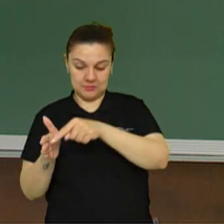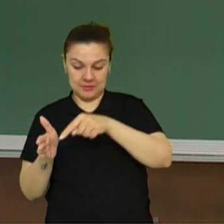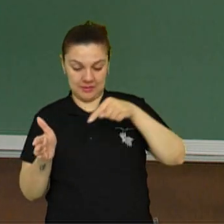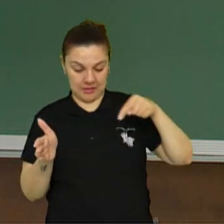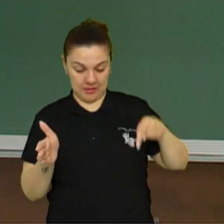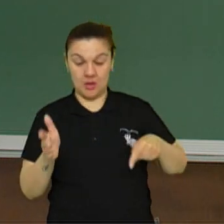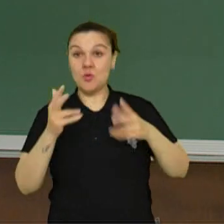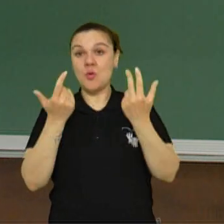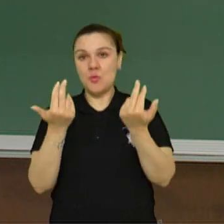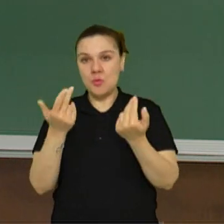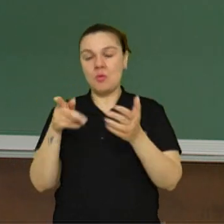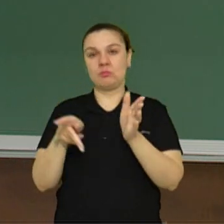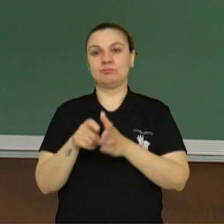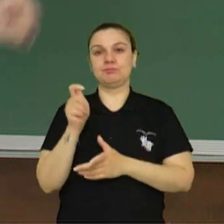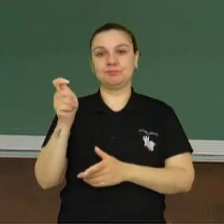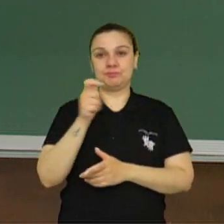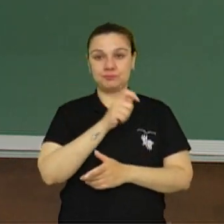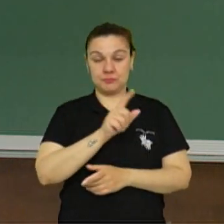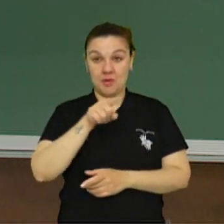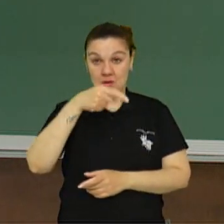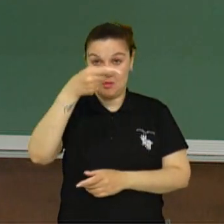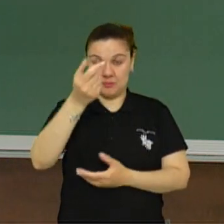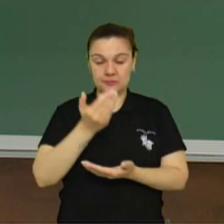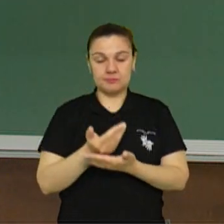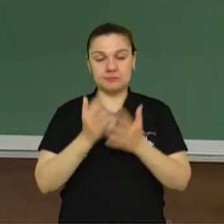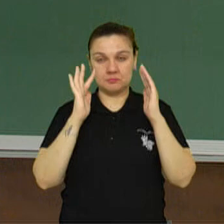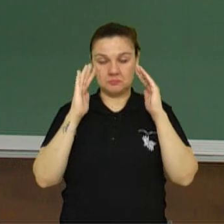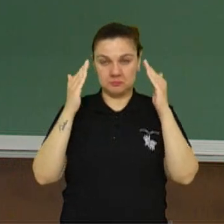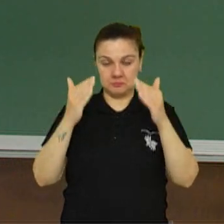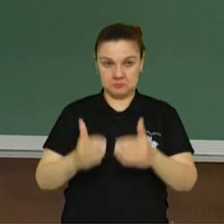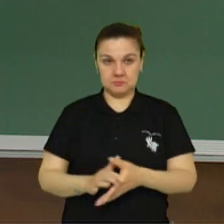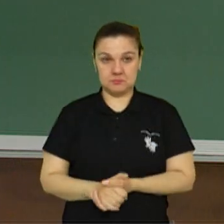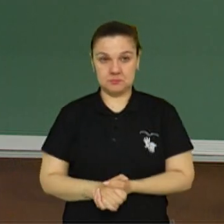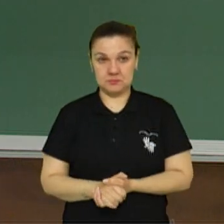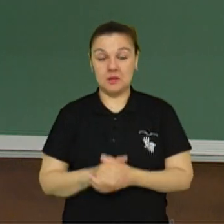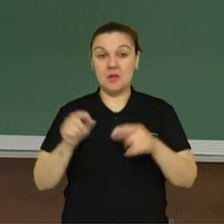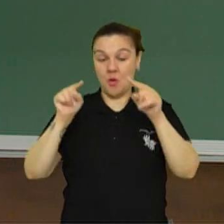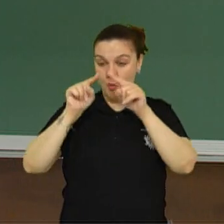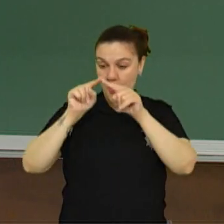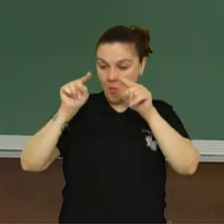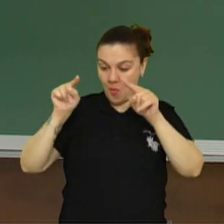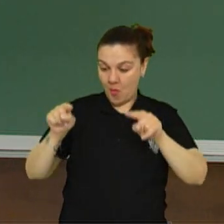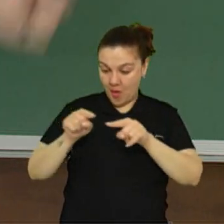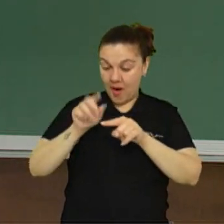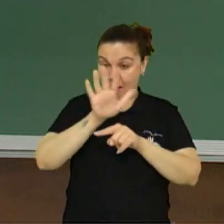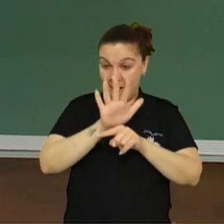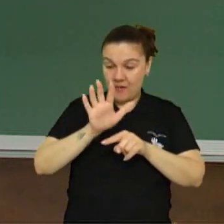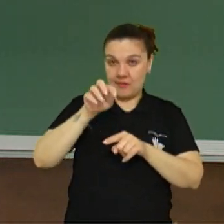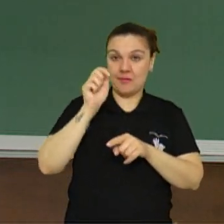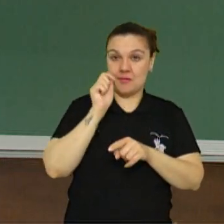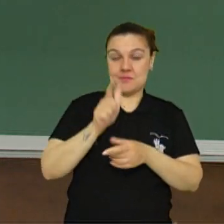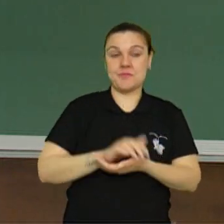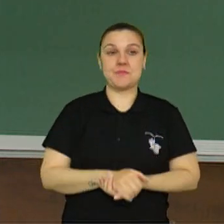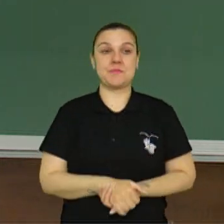falar um pouquinho sobre isso na próxima aula, tá? Sobre o saque em específico. Mas a área que eu tenho que acertar do saque é essa em azul.